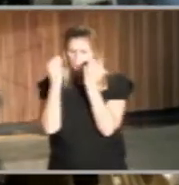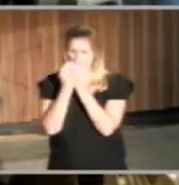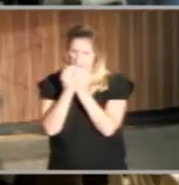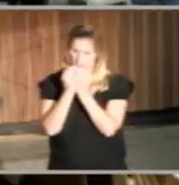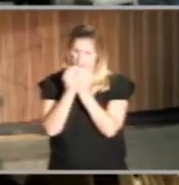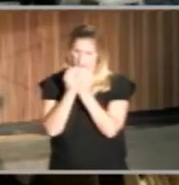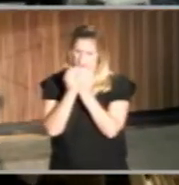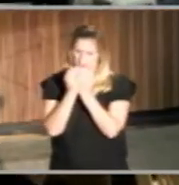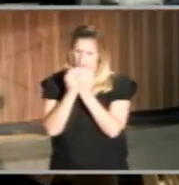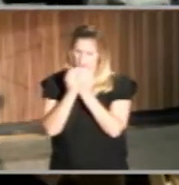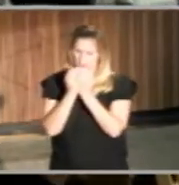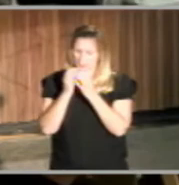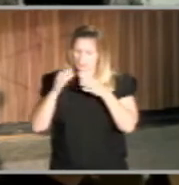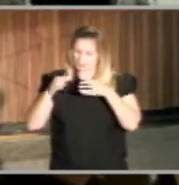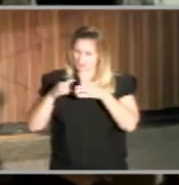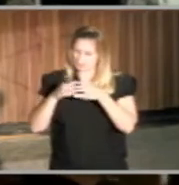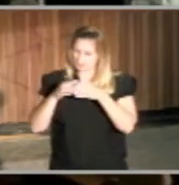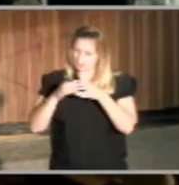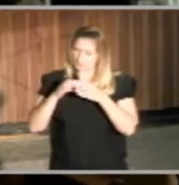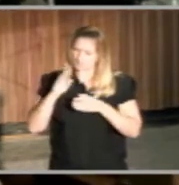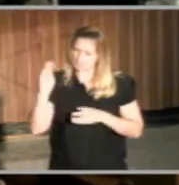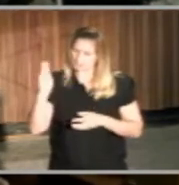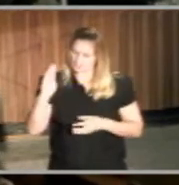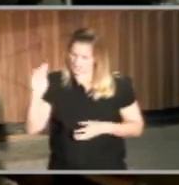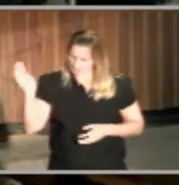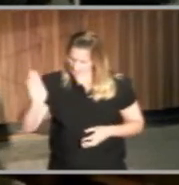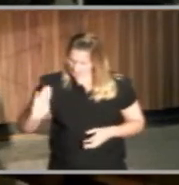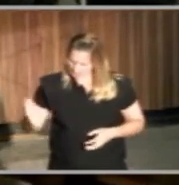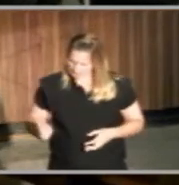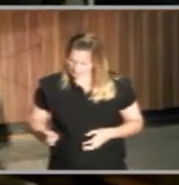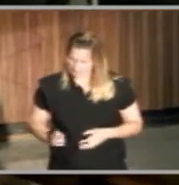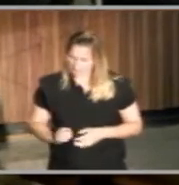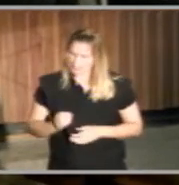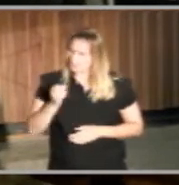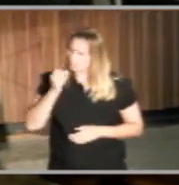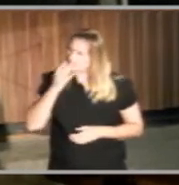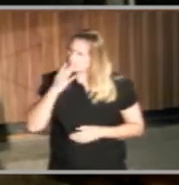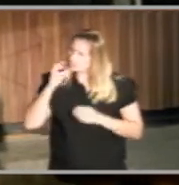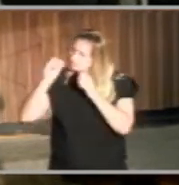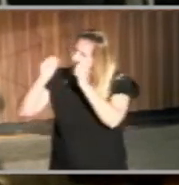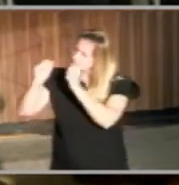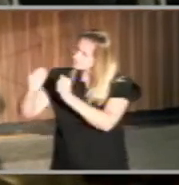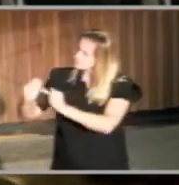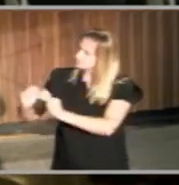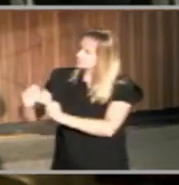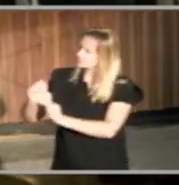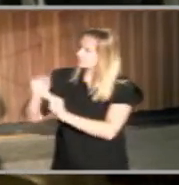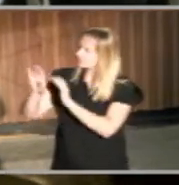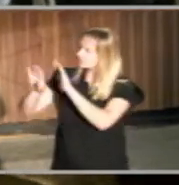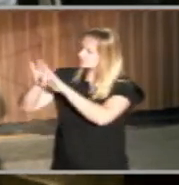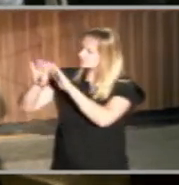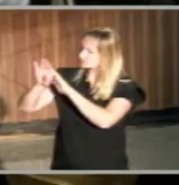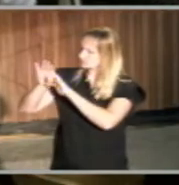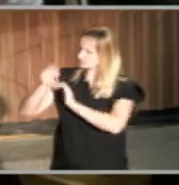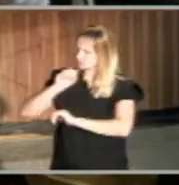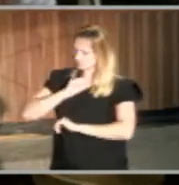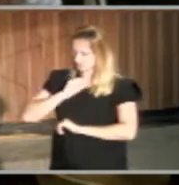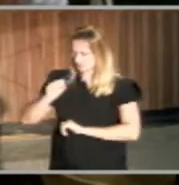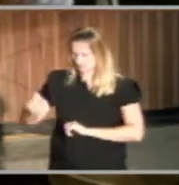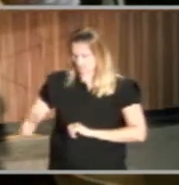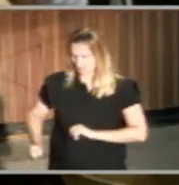Senhor nos guie, que a boa e poderosa mão do Senhor esteja sobre a